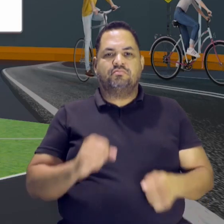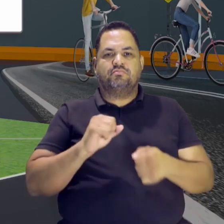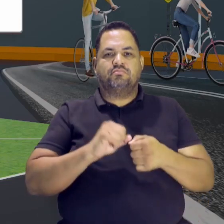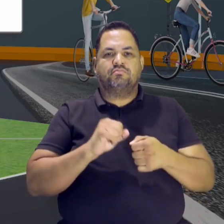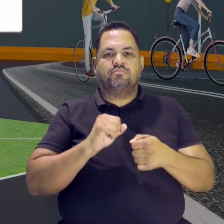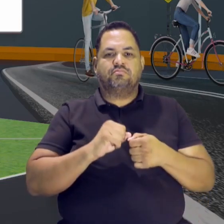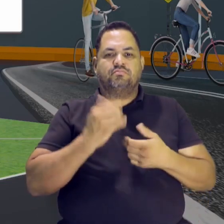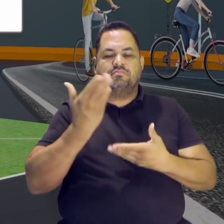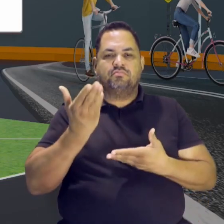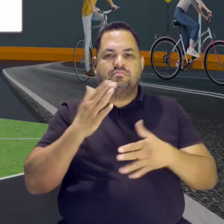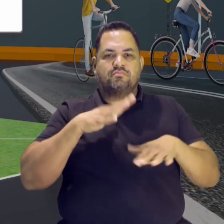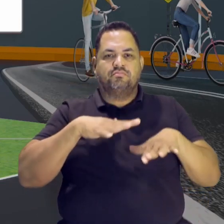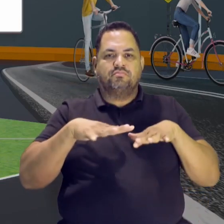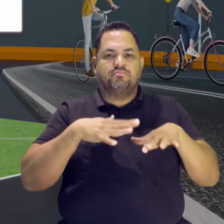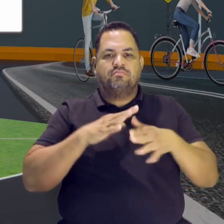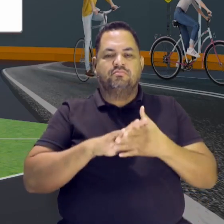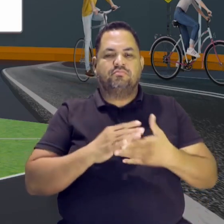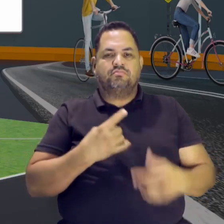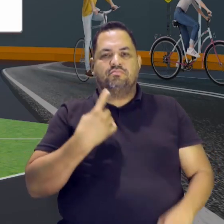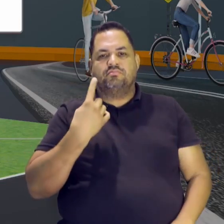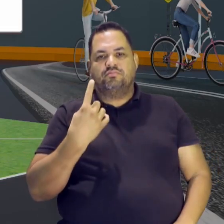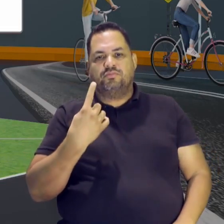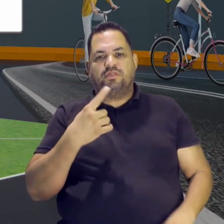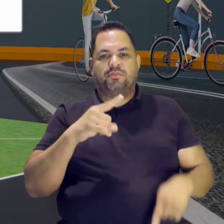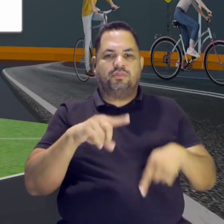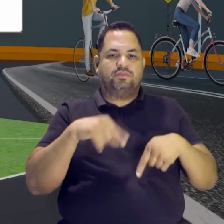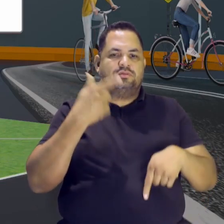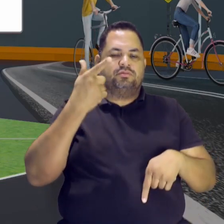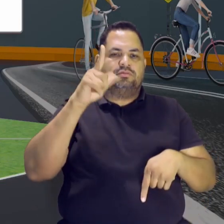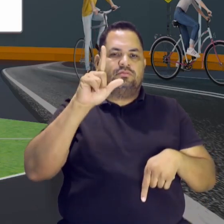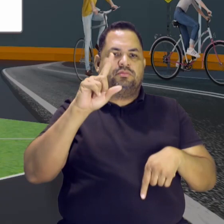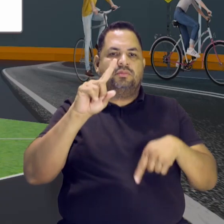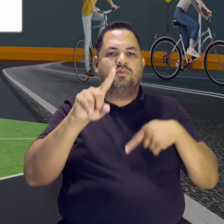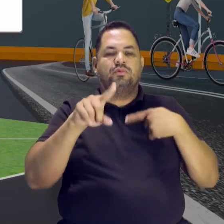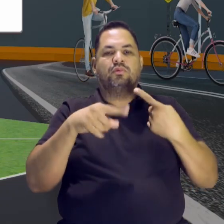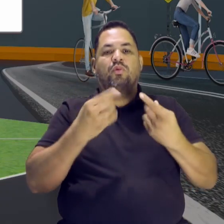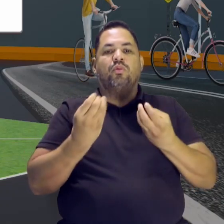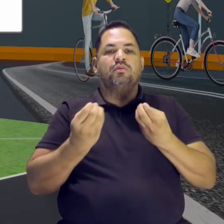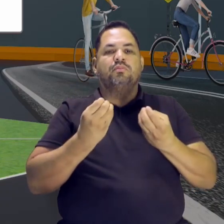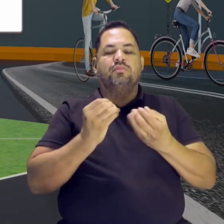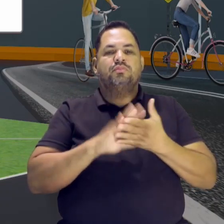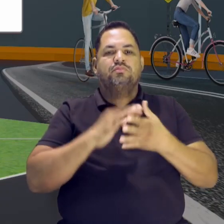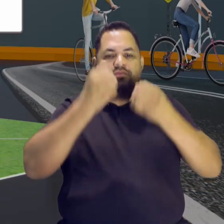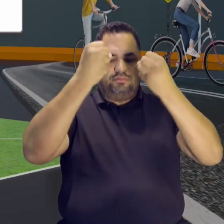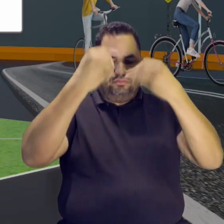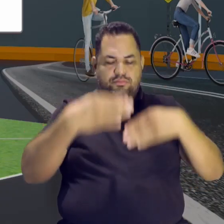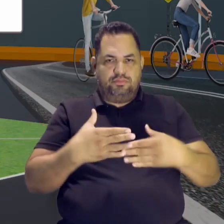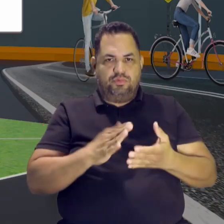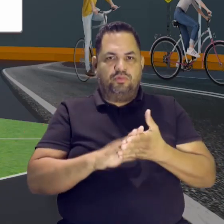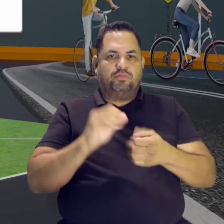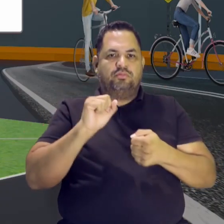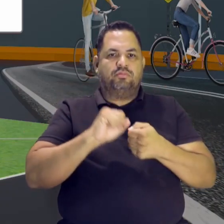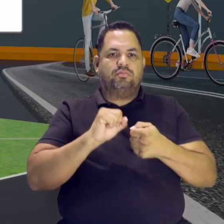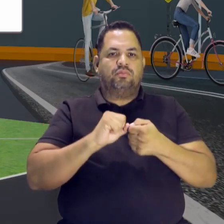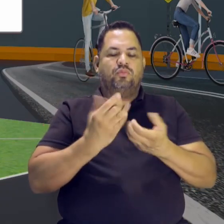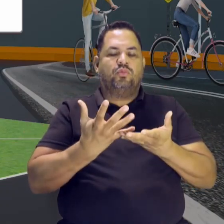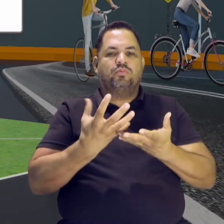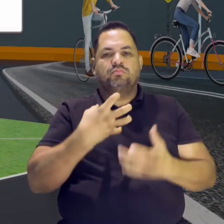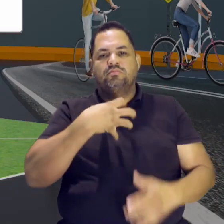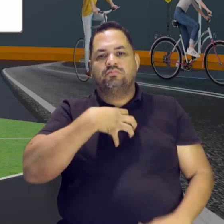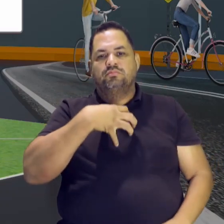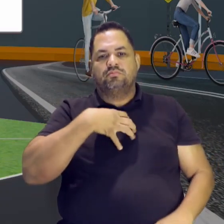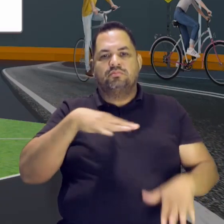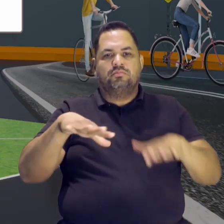afundinho aí com uma perna, depois faz com a outra. E aí depois tu me conta como é que foi aí a execução do movimento, como é que tu sentiu esse